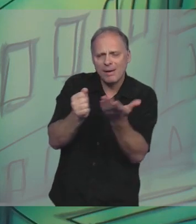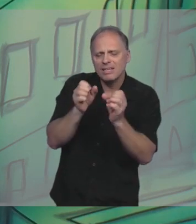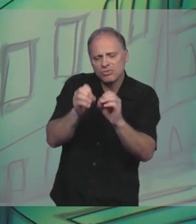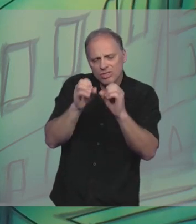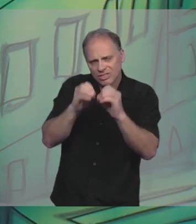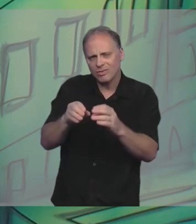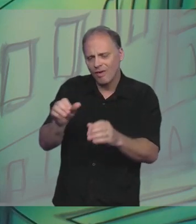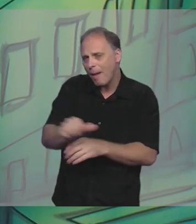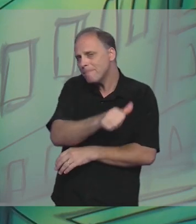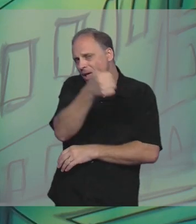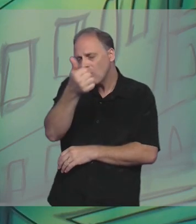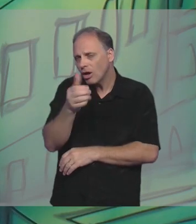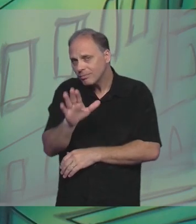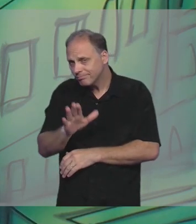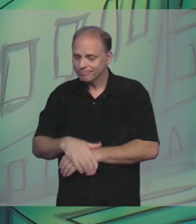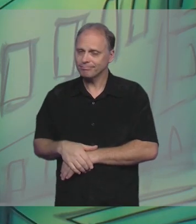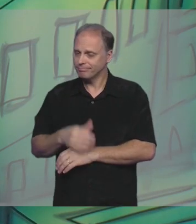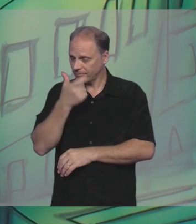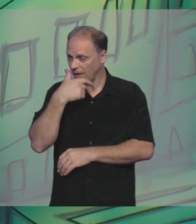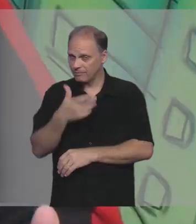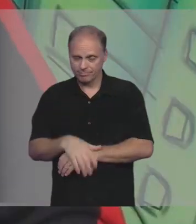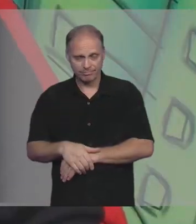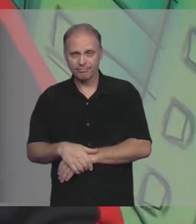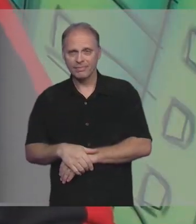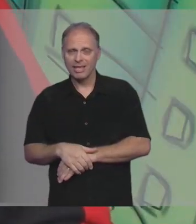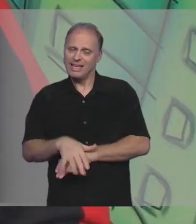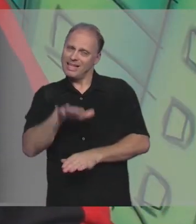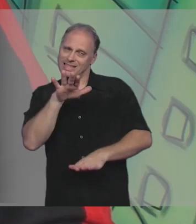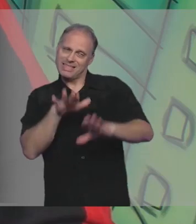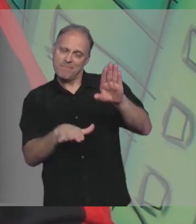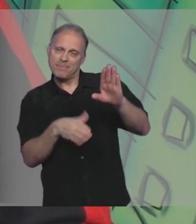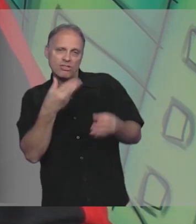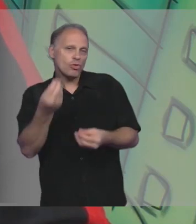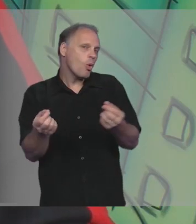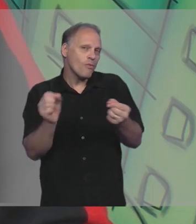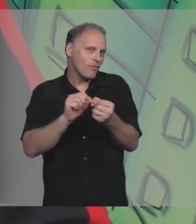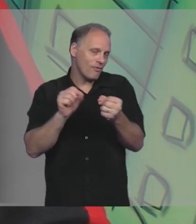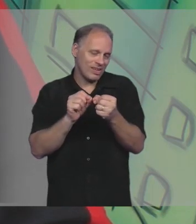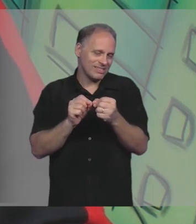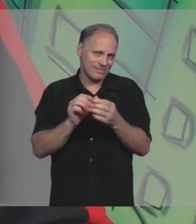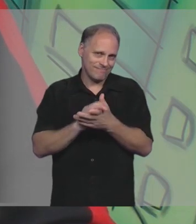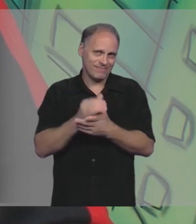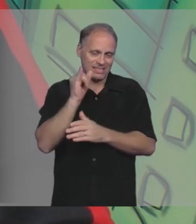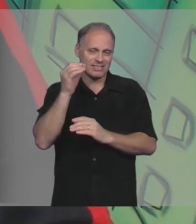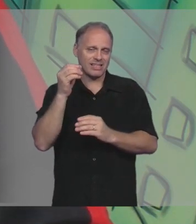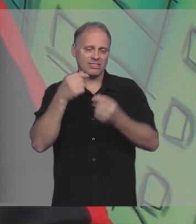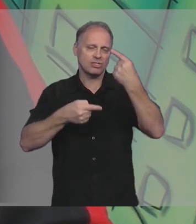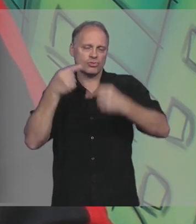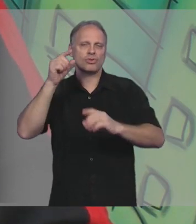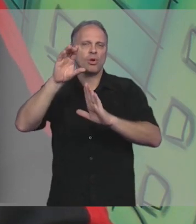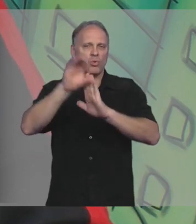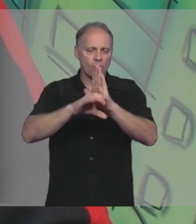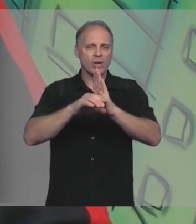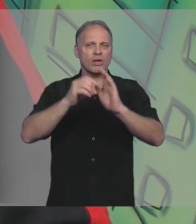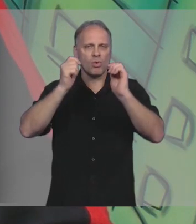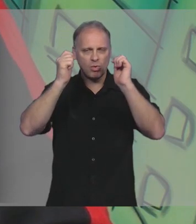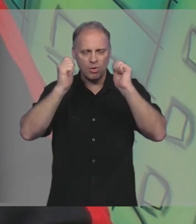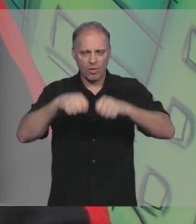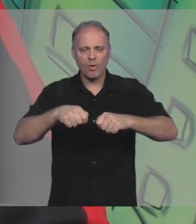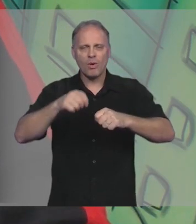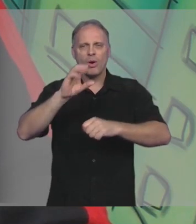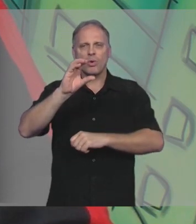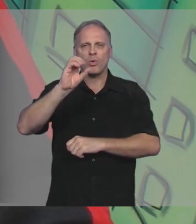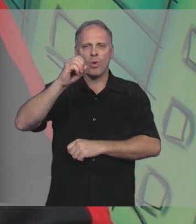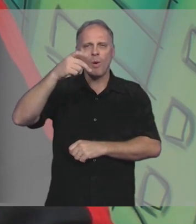ensino vai ficar melhor? Depende de como for implementado. Essa discussão do currículo por competências ou pedagogia das competências,